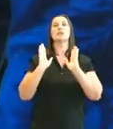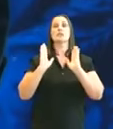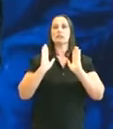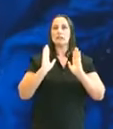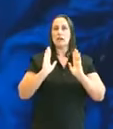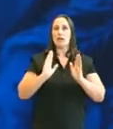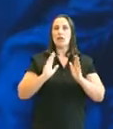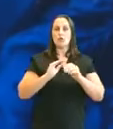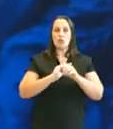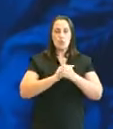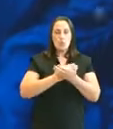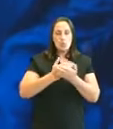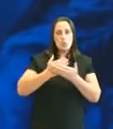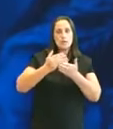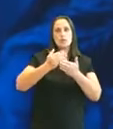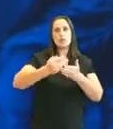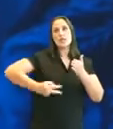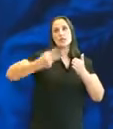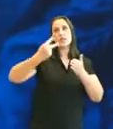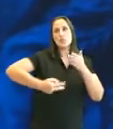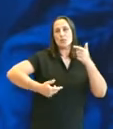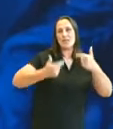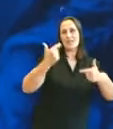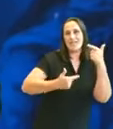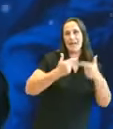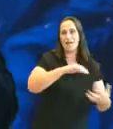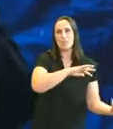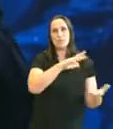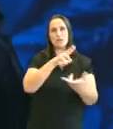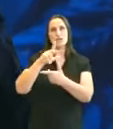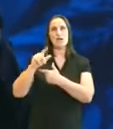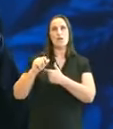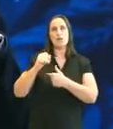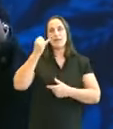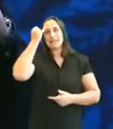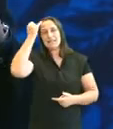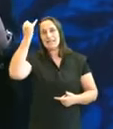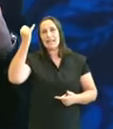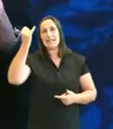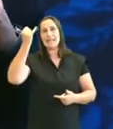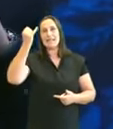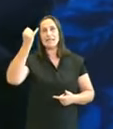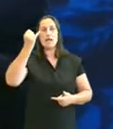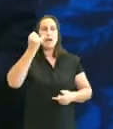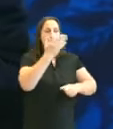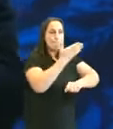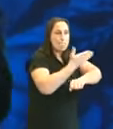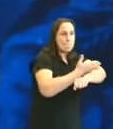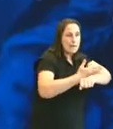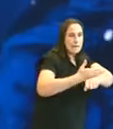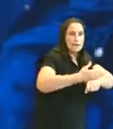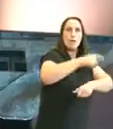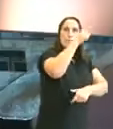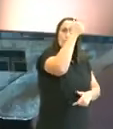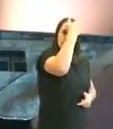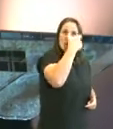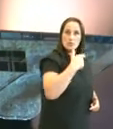a Segunda Guerra Mundial, que era a ideia de que a raça branca ariana era